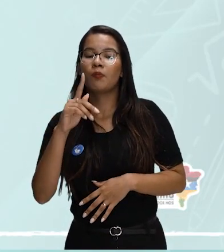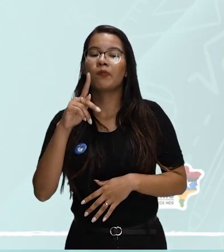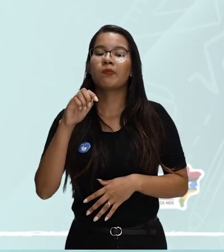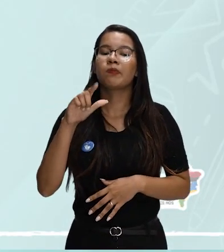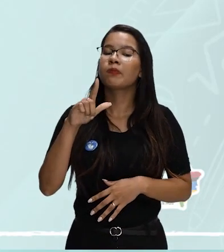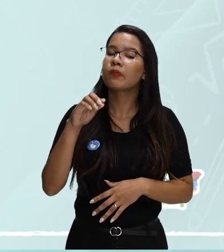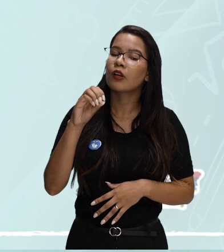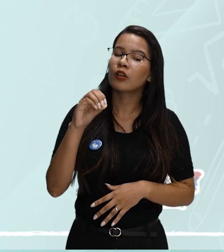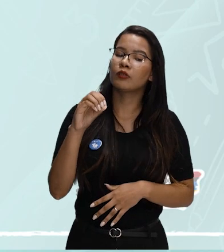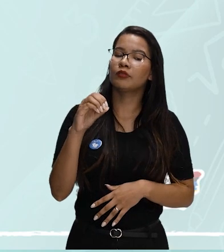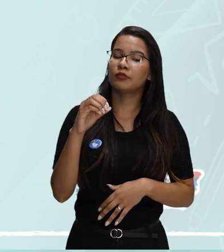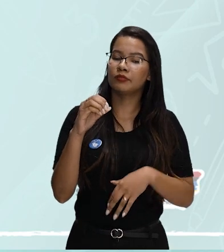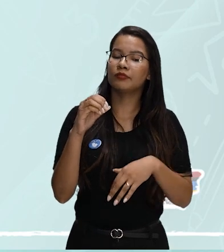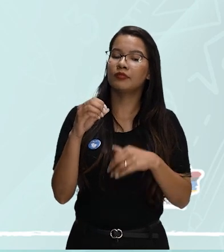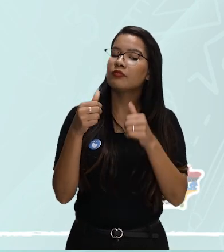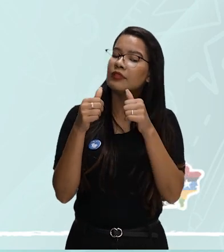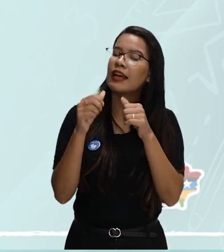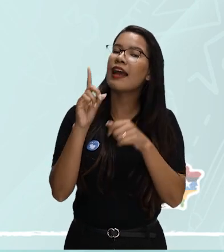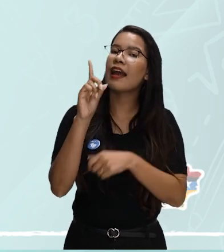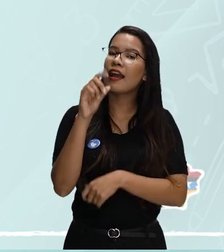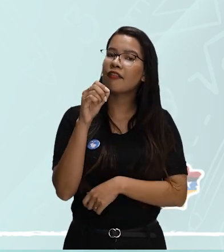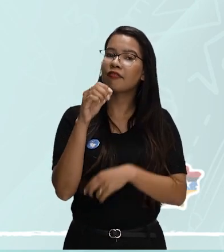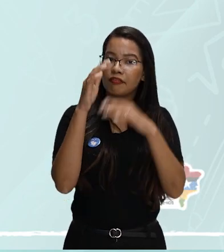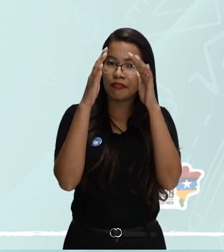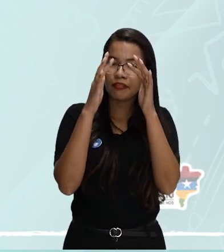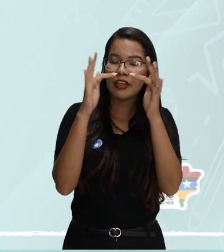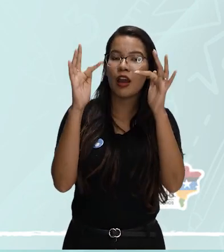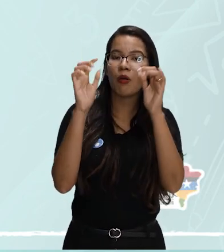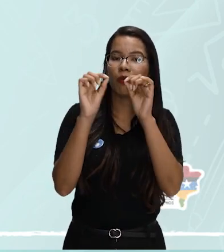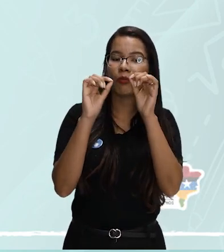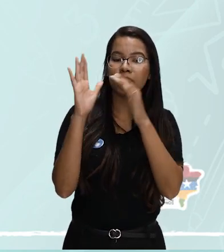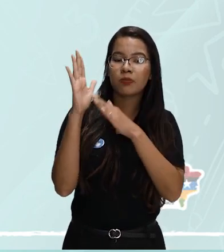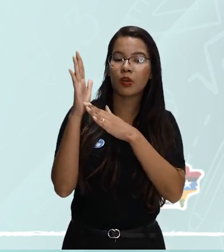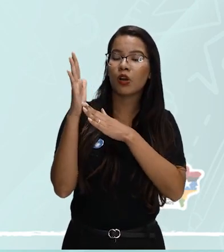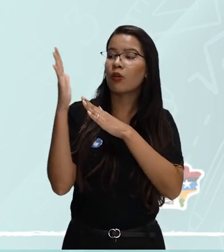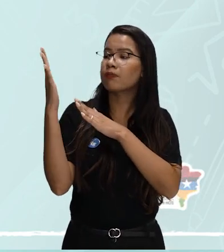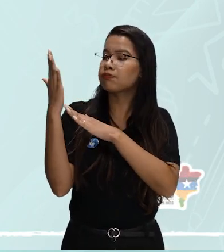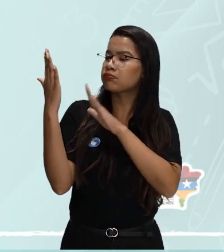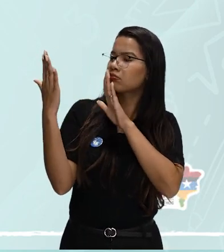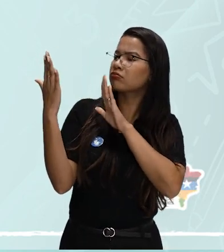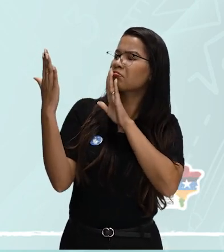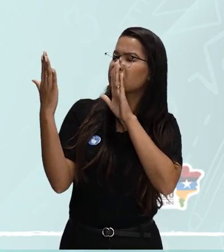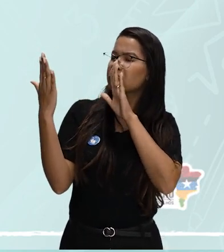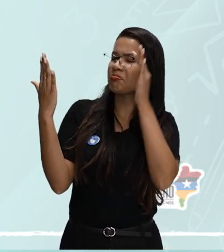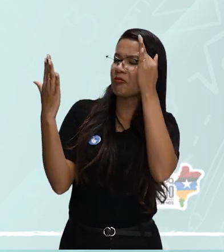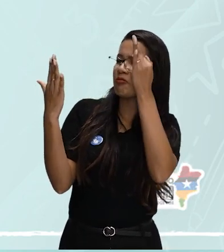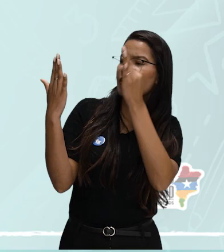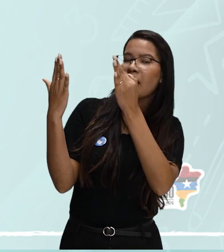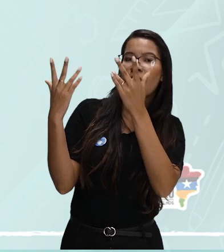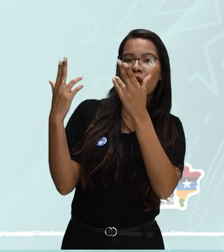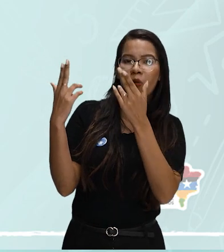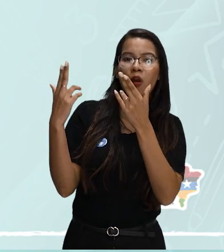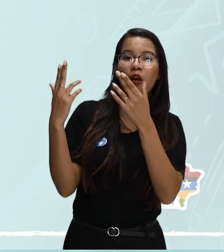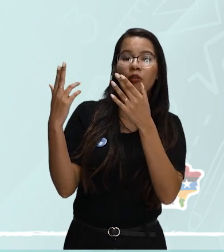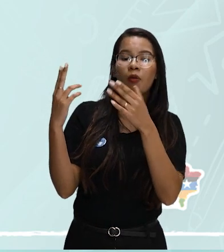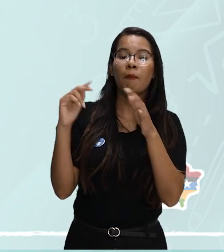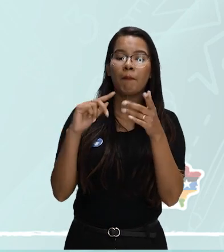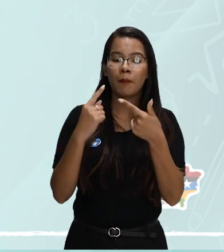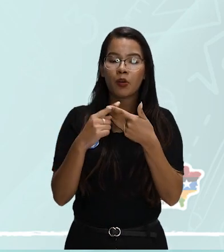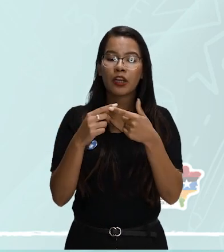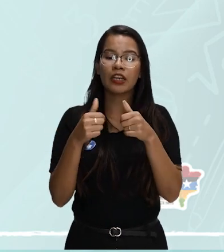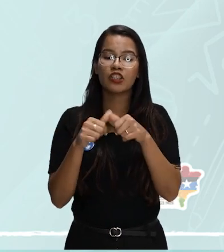sendo fiel àquilo que ele está refletindo. Certo? Nós temos também outro tipo de reflexão, que é a